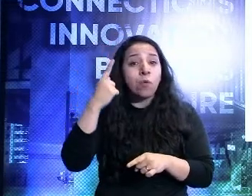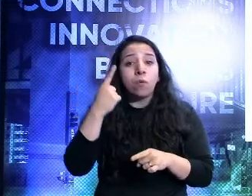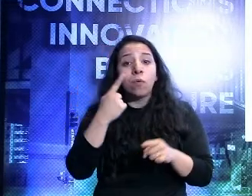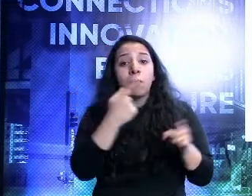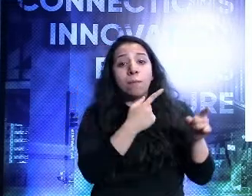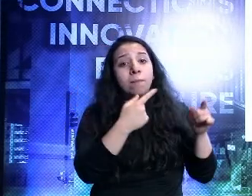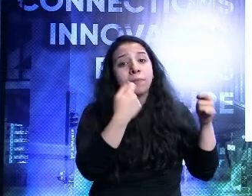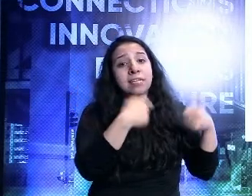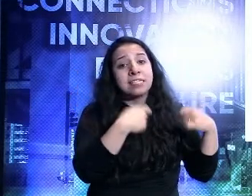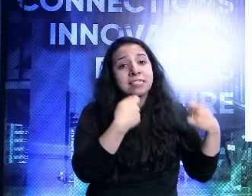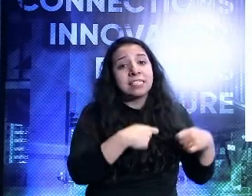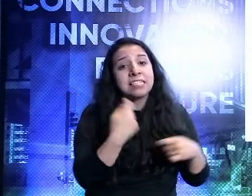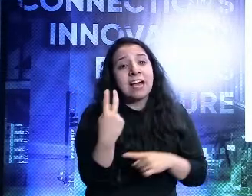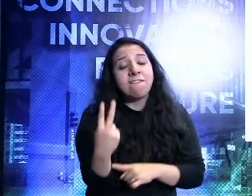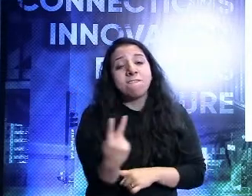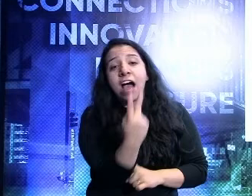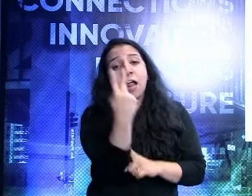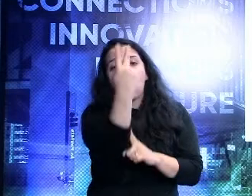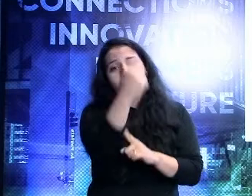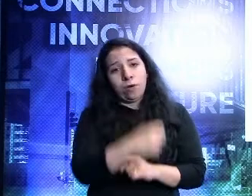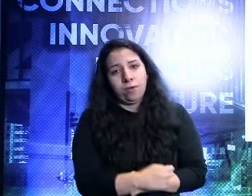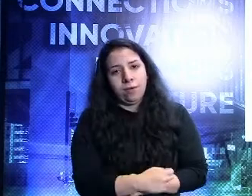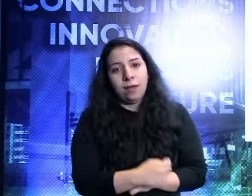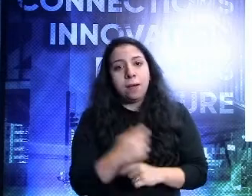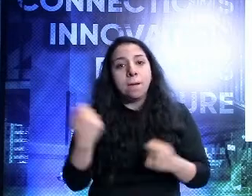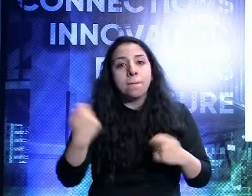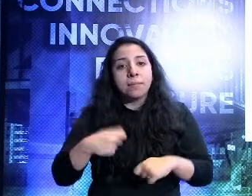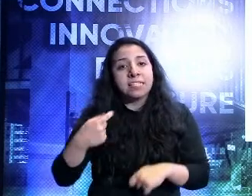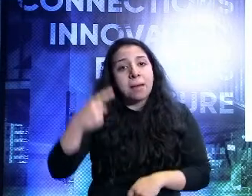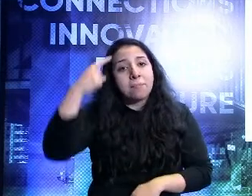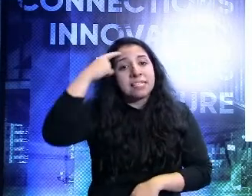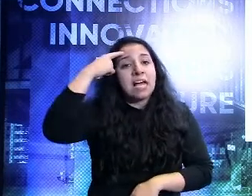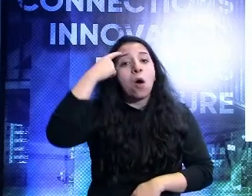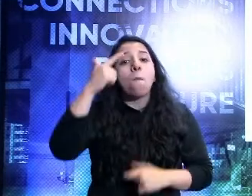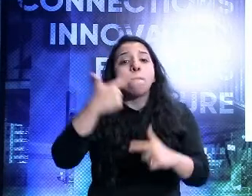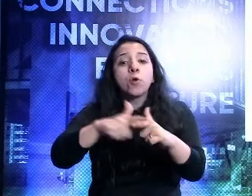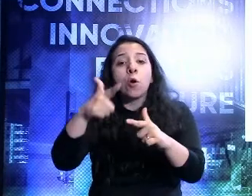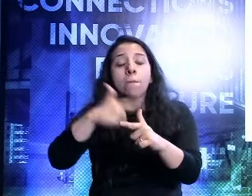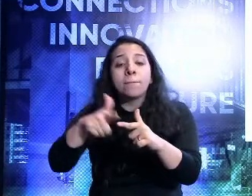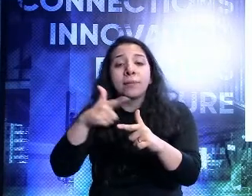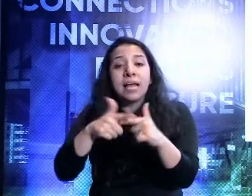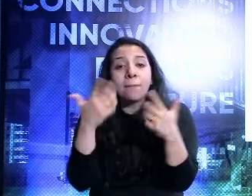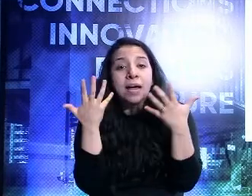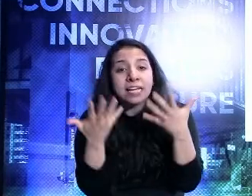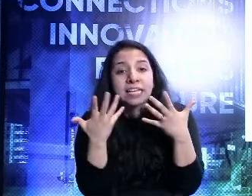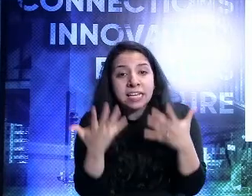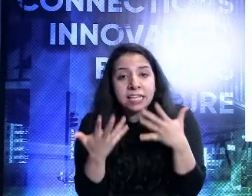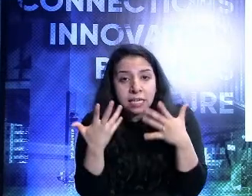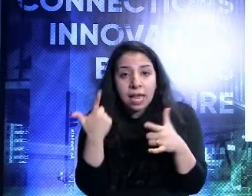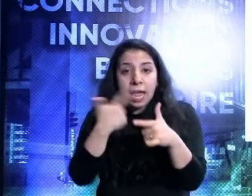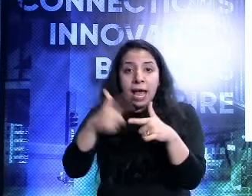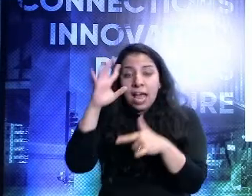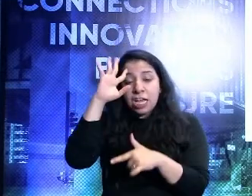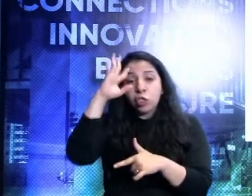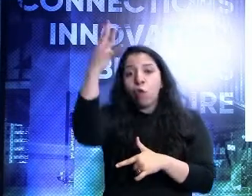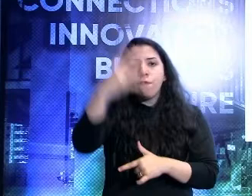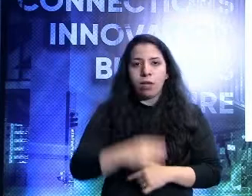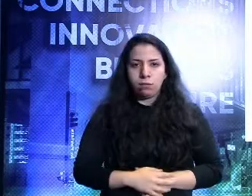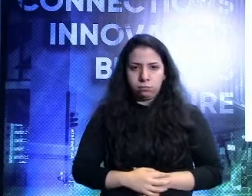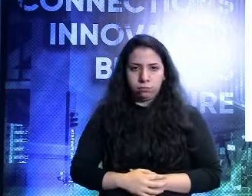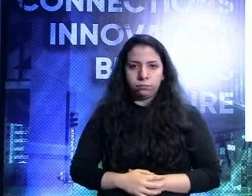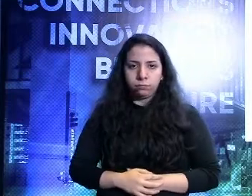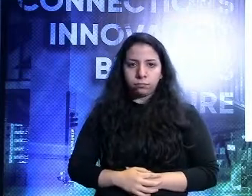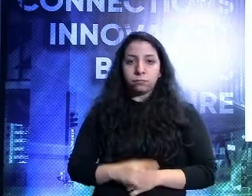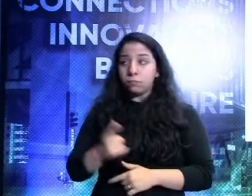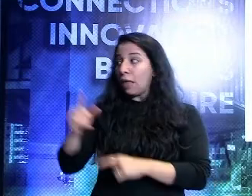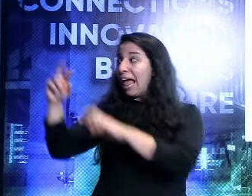que é valor. É qual problema eu quero resolver. É por que a tal da cordinha foi inventada. O que está